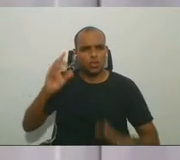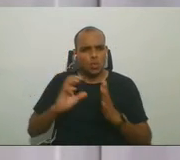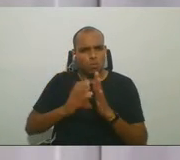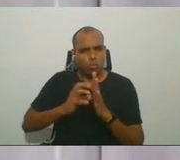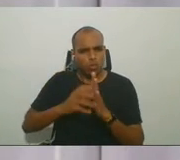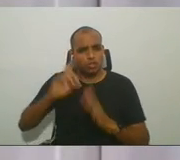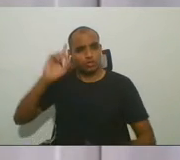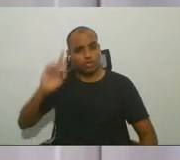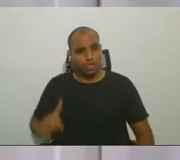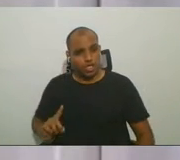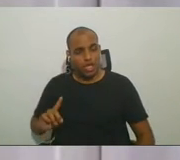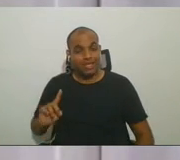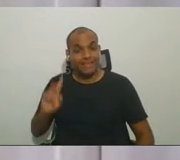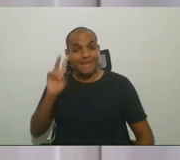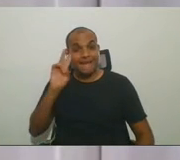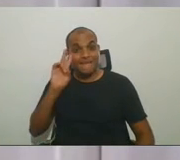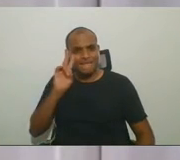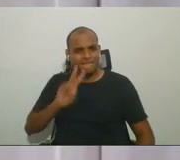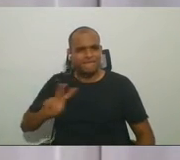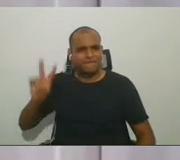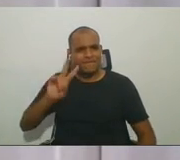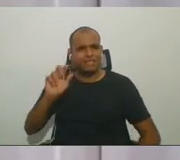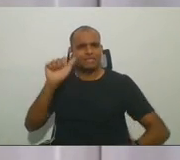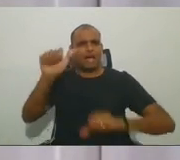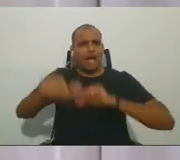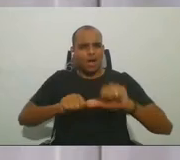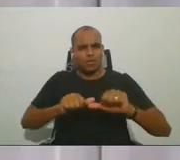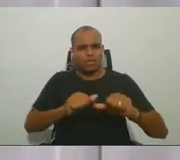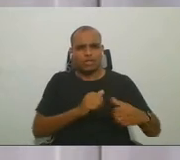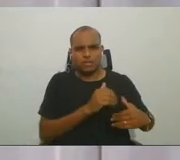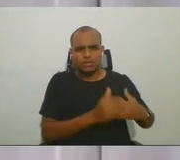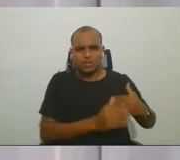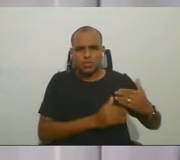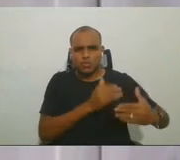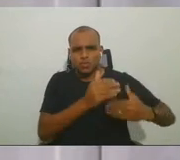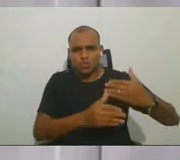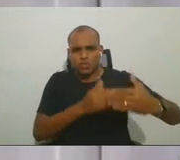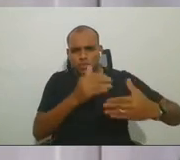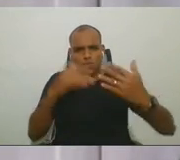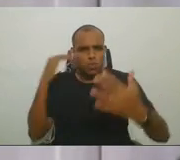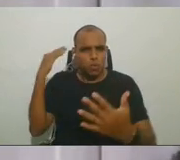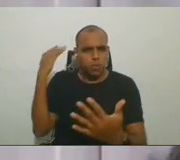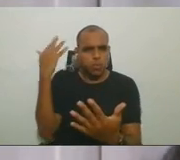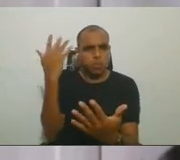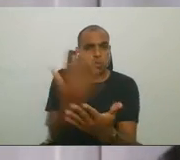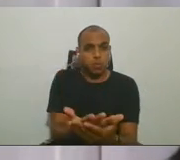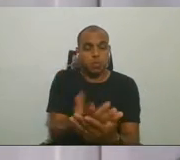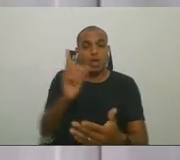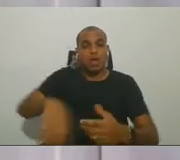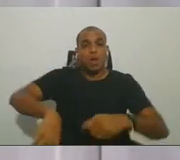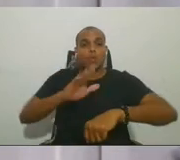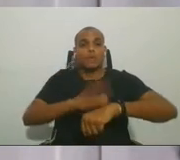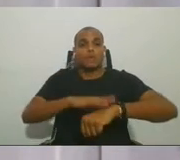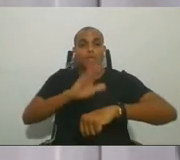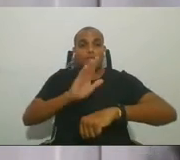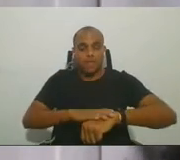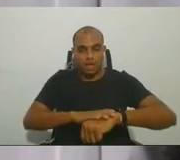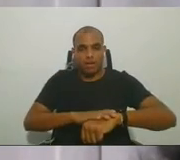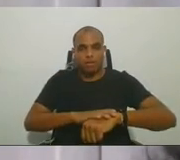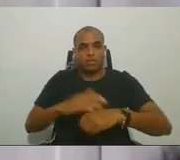as visões alteradoras, progressistas historicamente, se correspondem ao tempo por